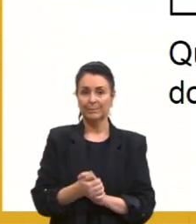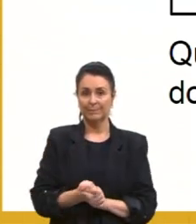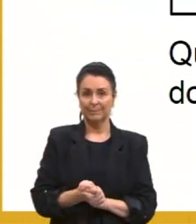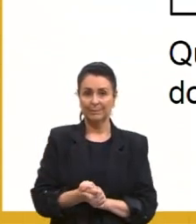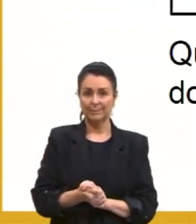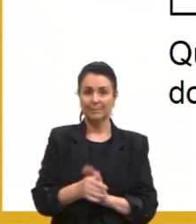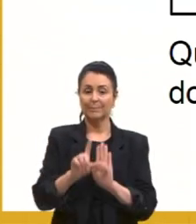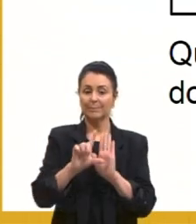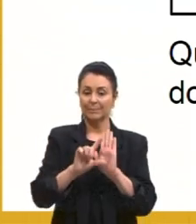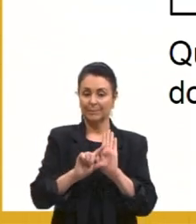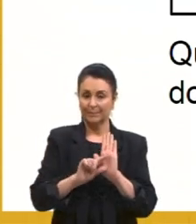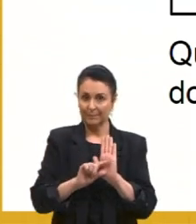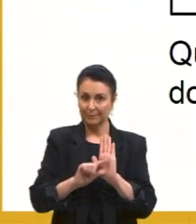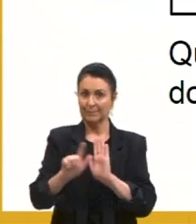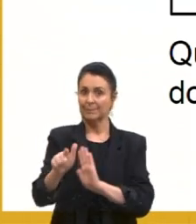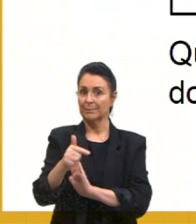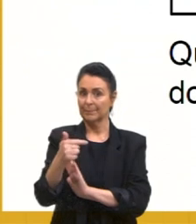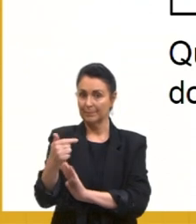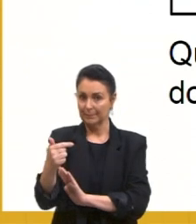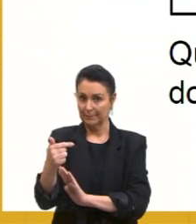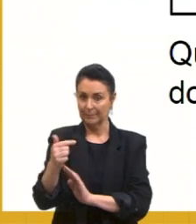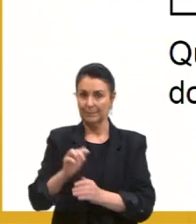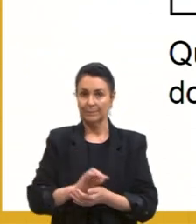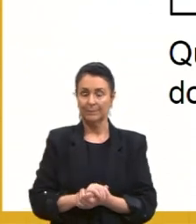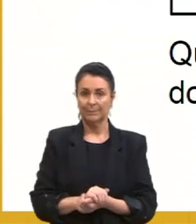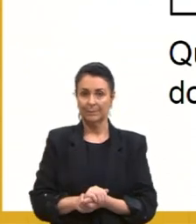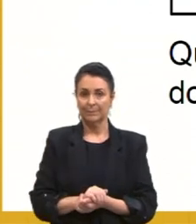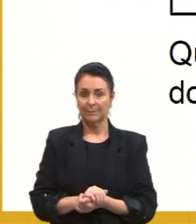Menor que 7.